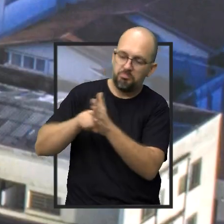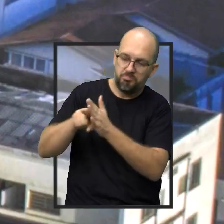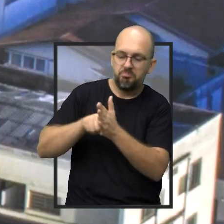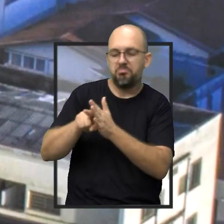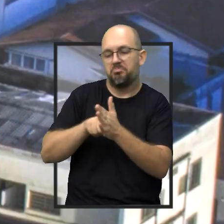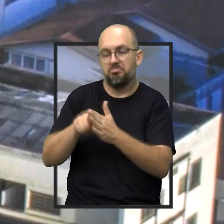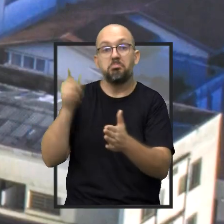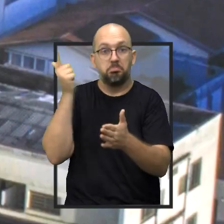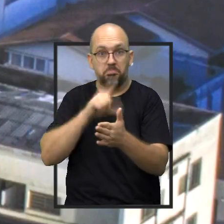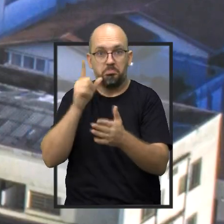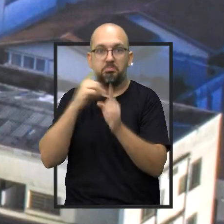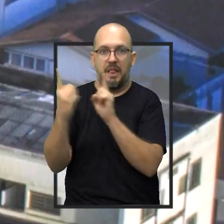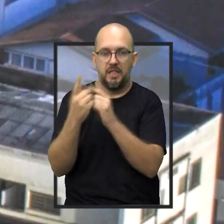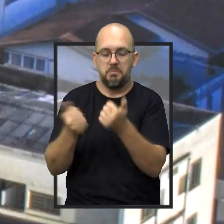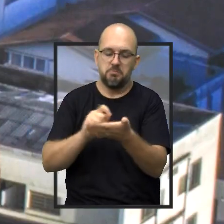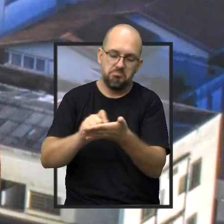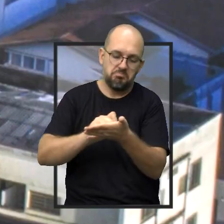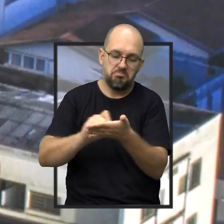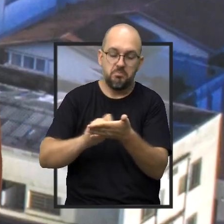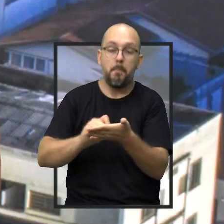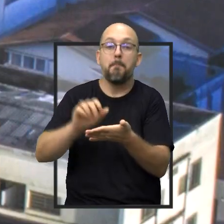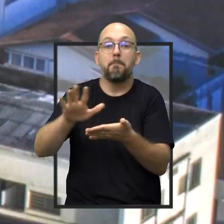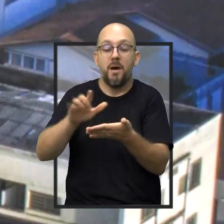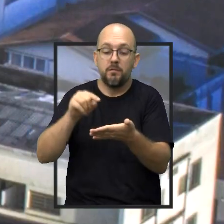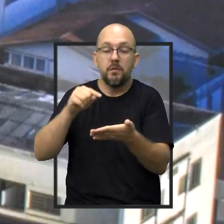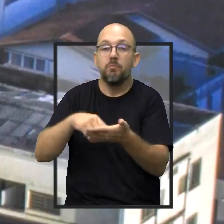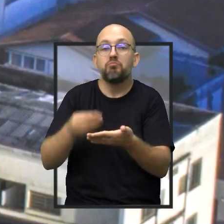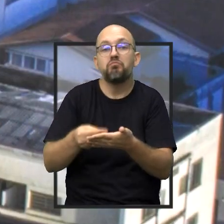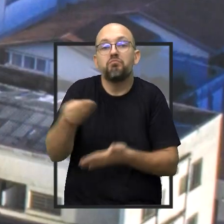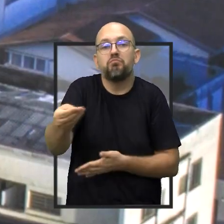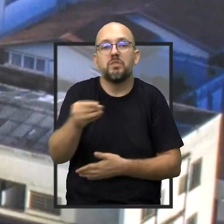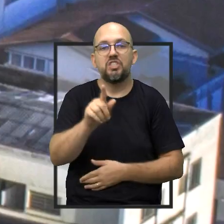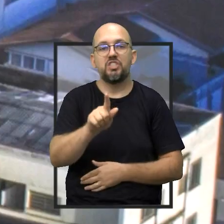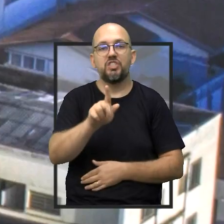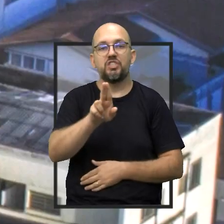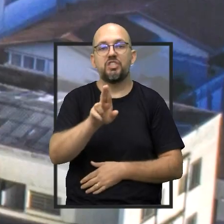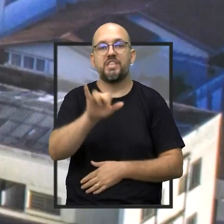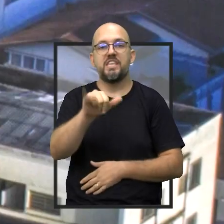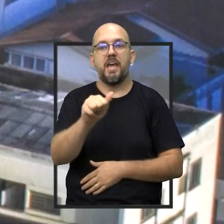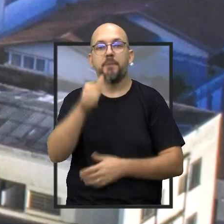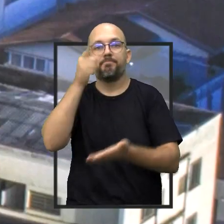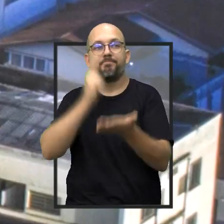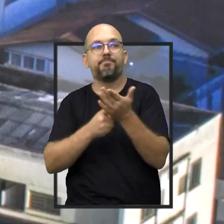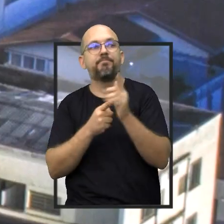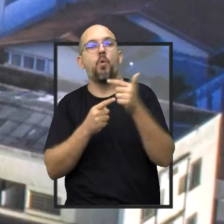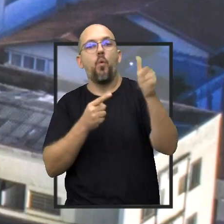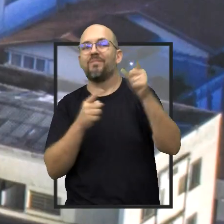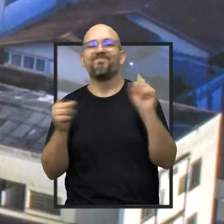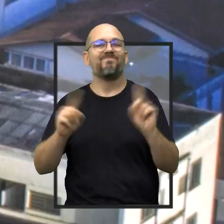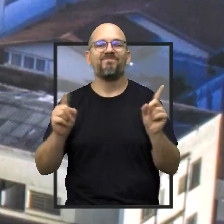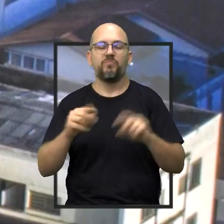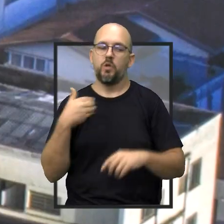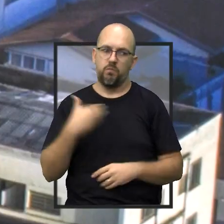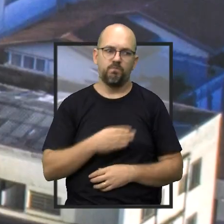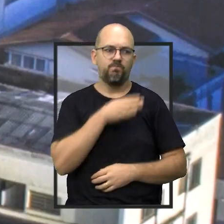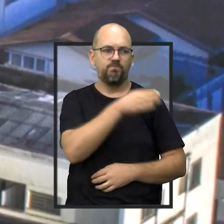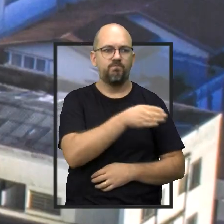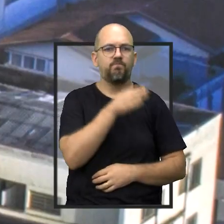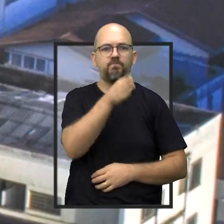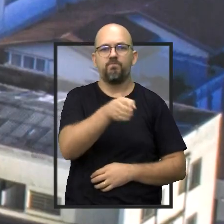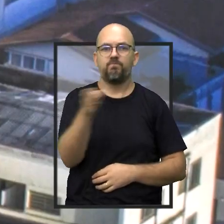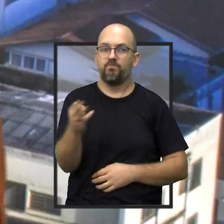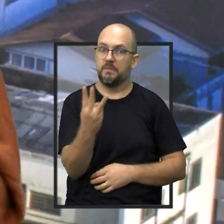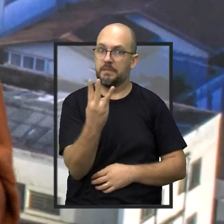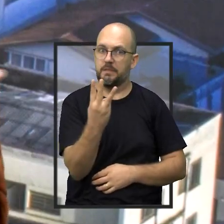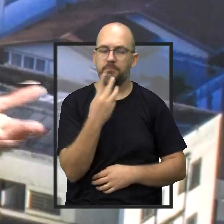consulta médica, conseguindo esse atendimento, porém, saindo sem essa guia. Eu fui em 3 unidades básicas,